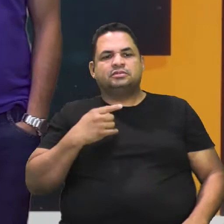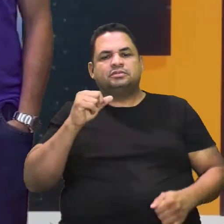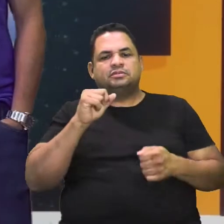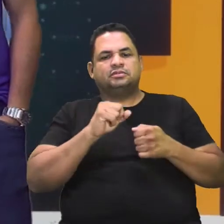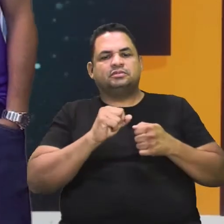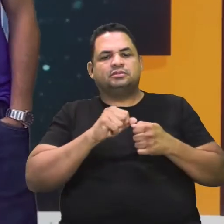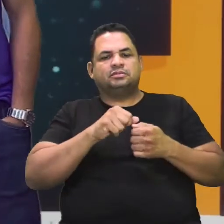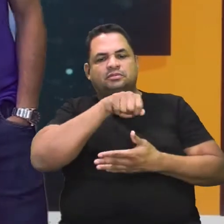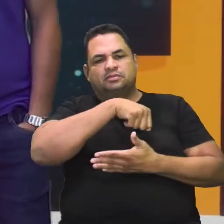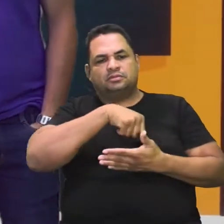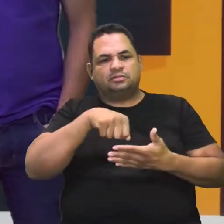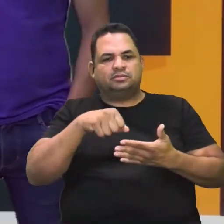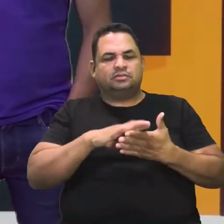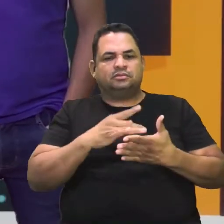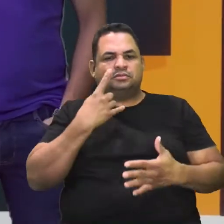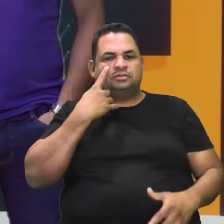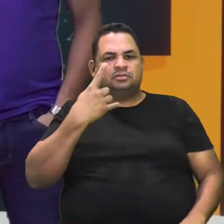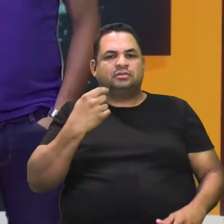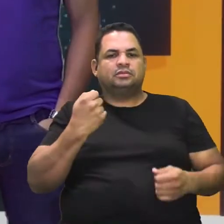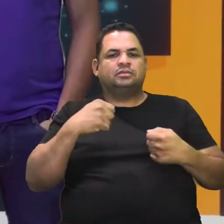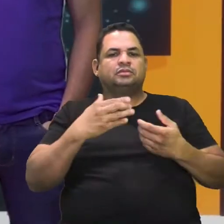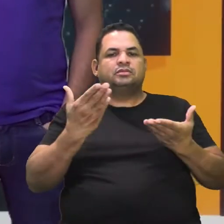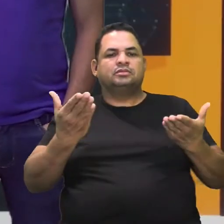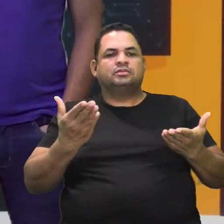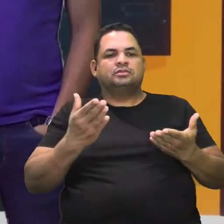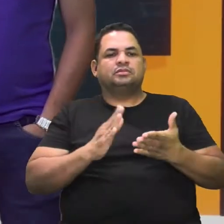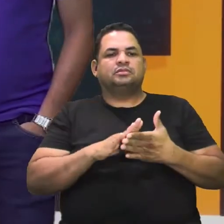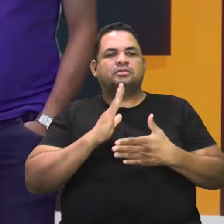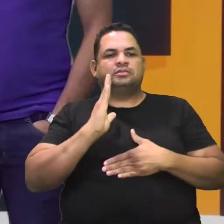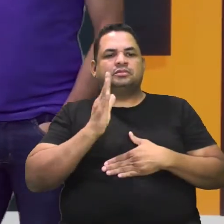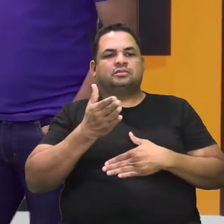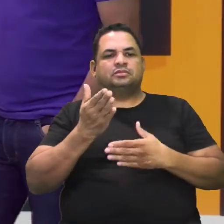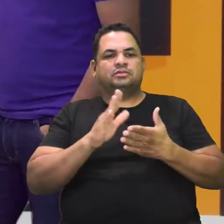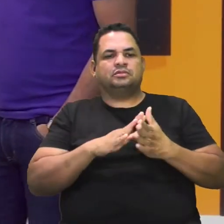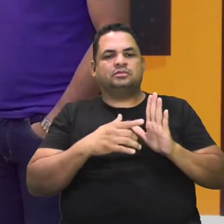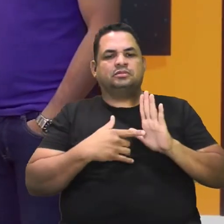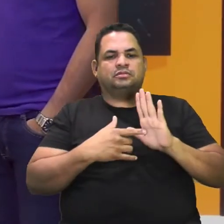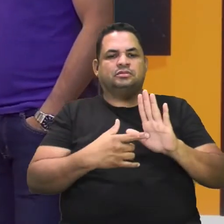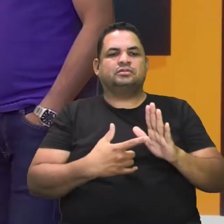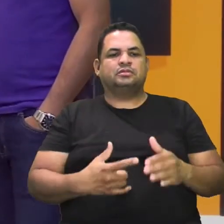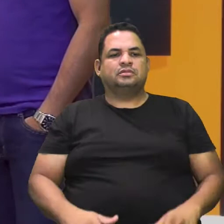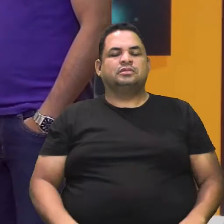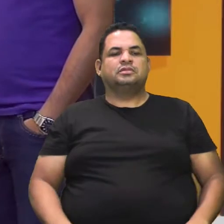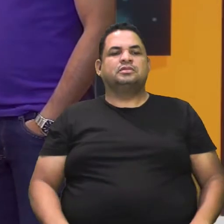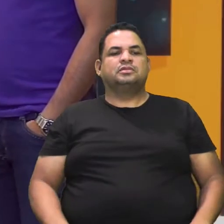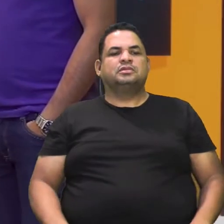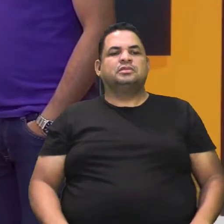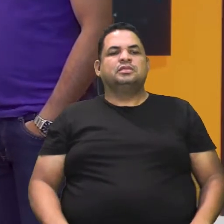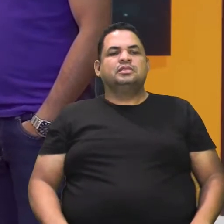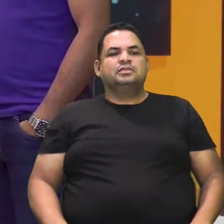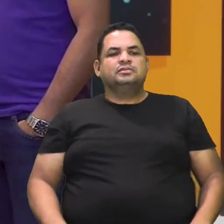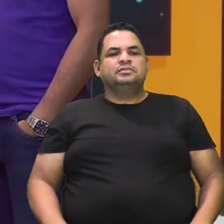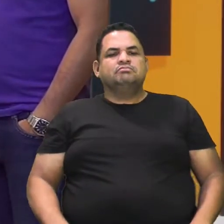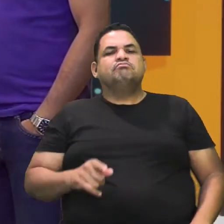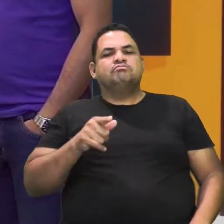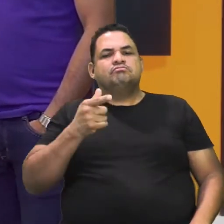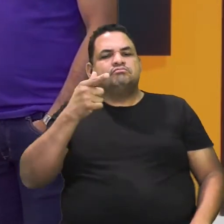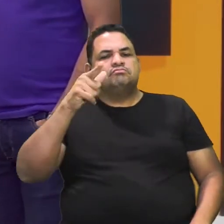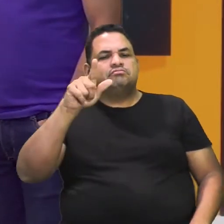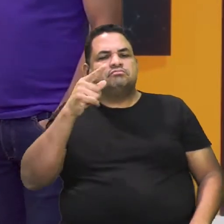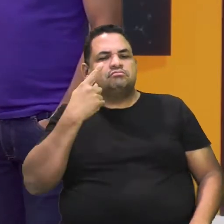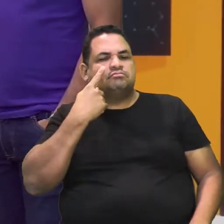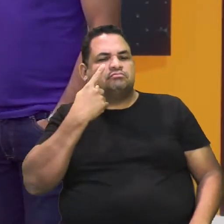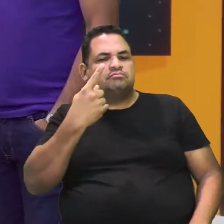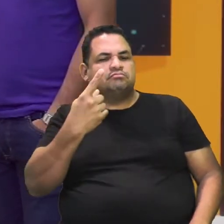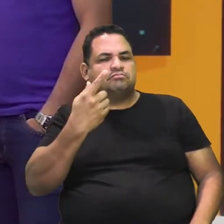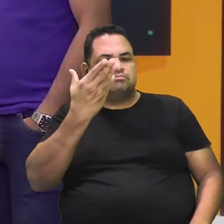já fazendo essas anotações. Então olha aqui, pode ficar aqui com a gente já vai mostrando aqui, ó. Será que você consegue